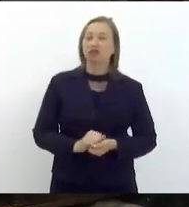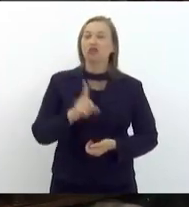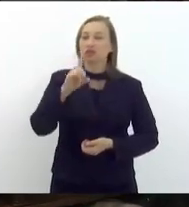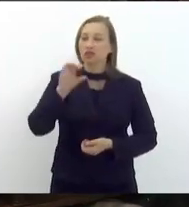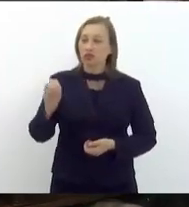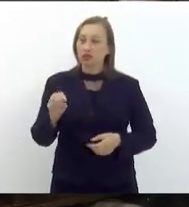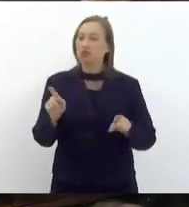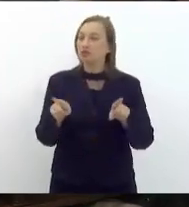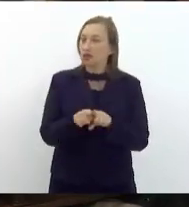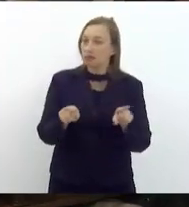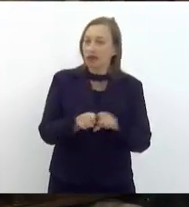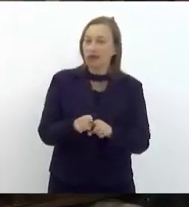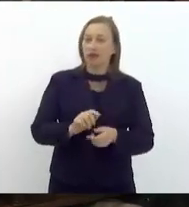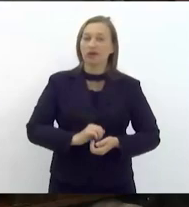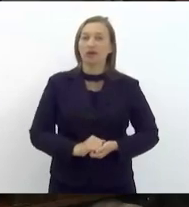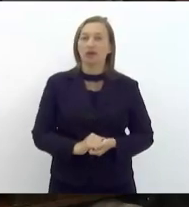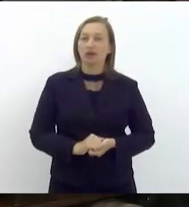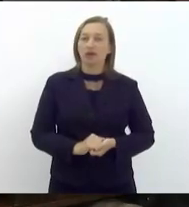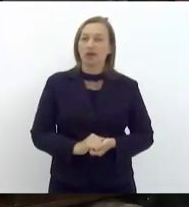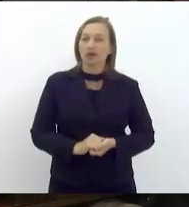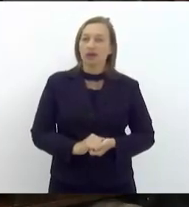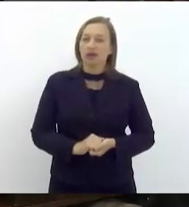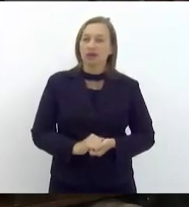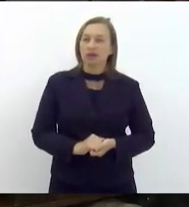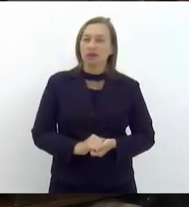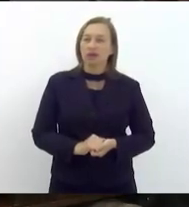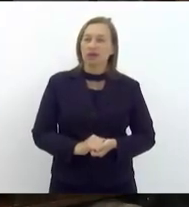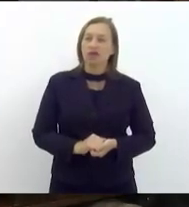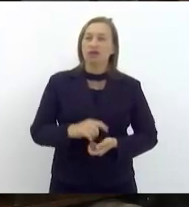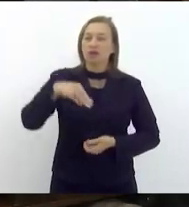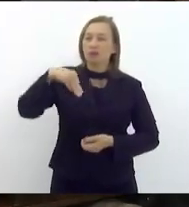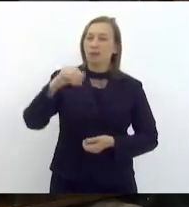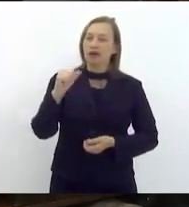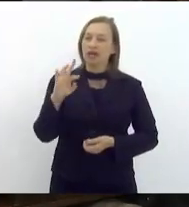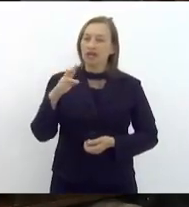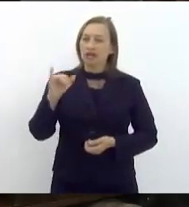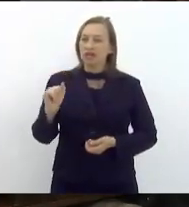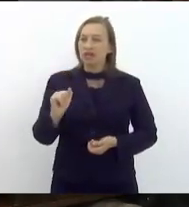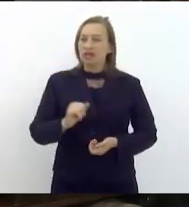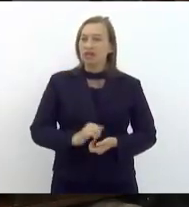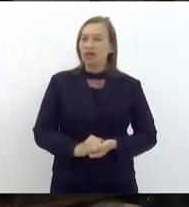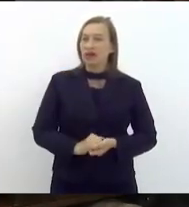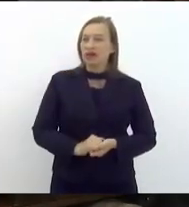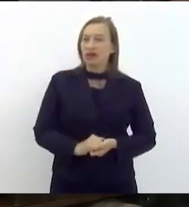te ajude Dionísio Marina do MST